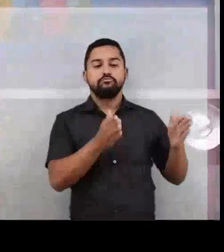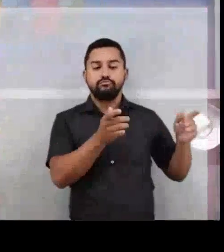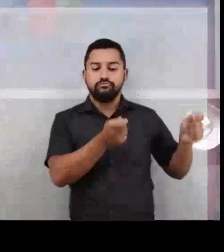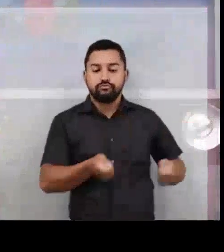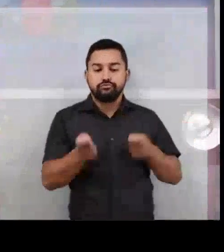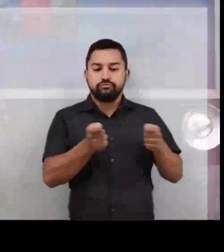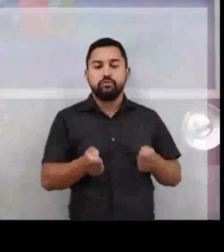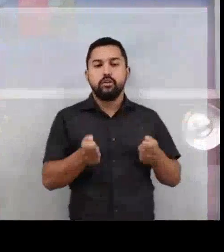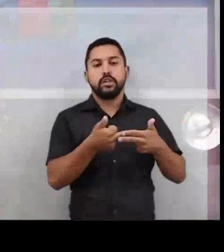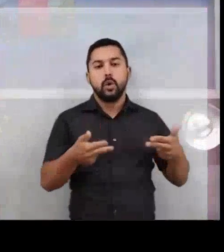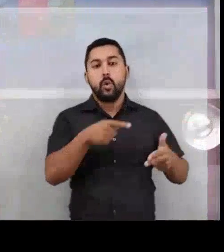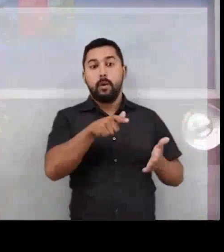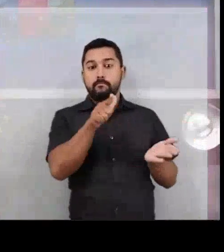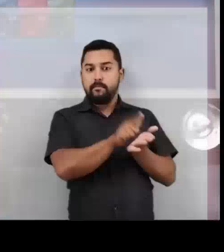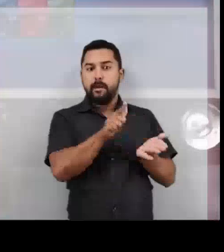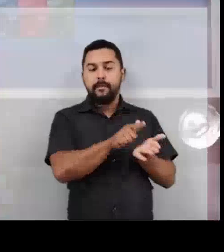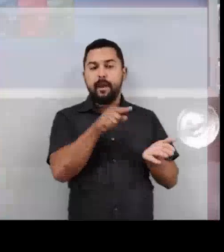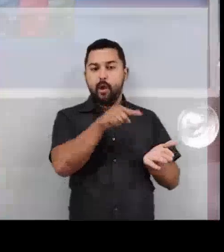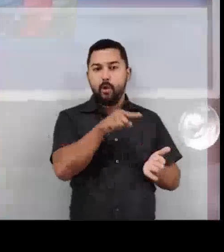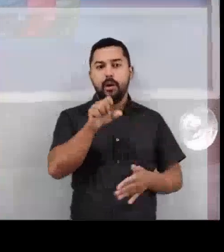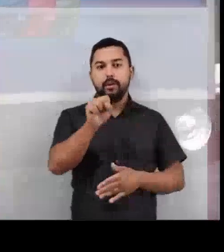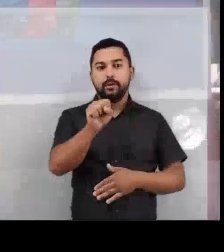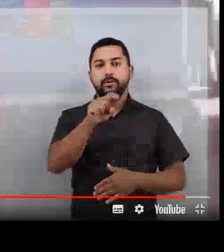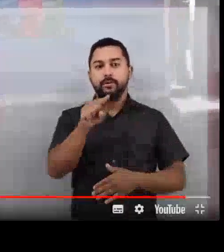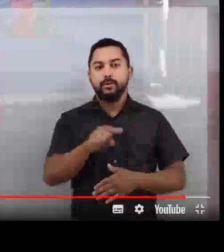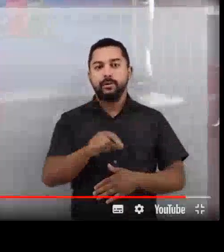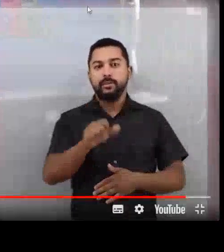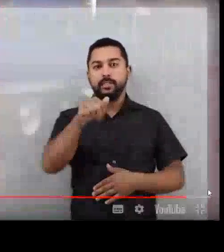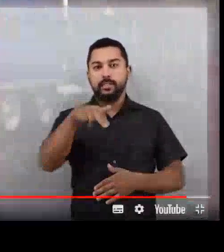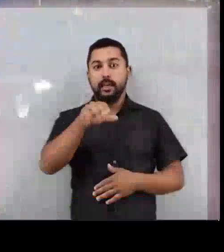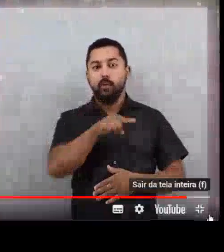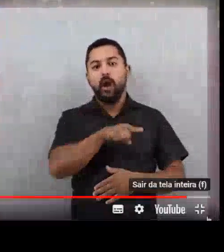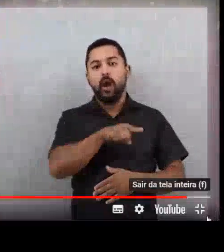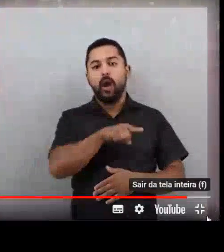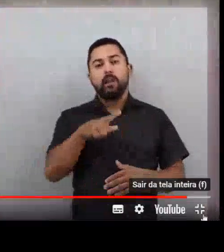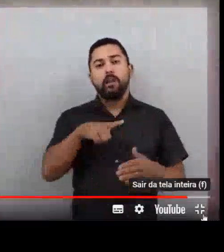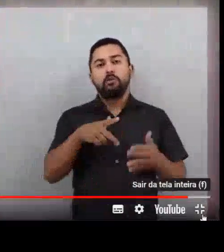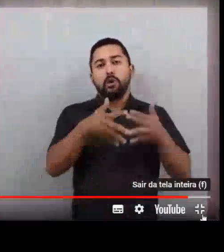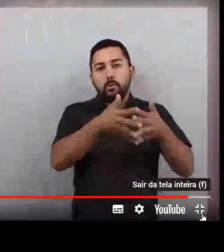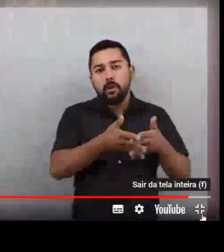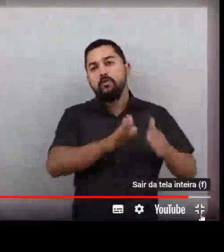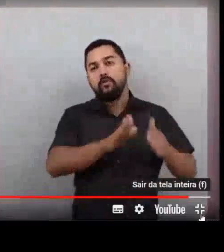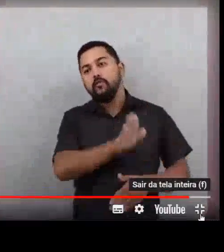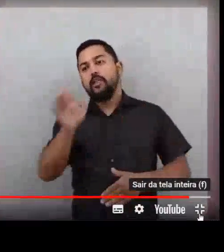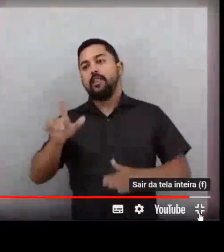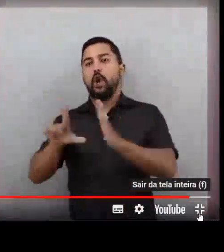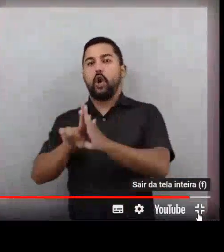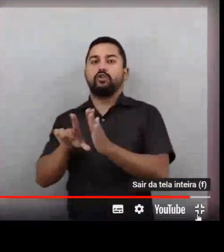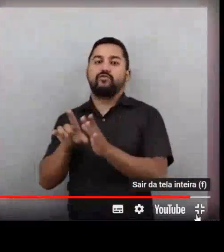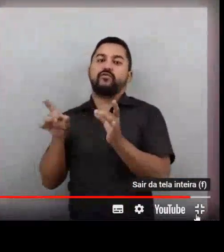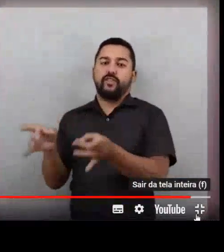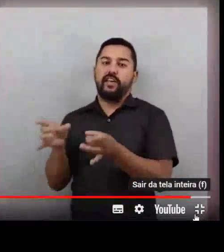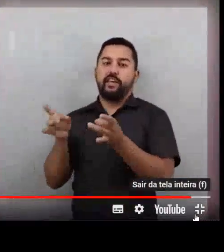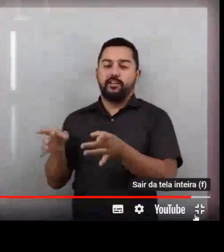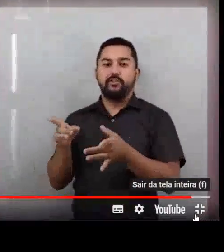Finalizando o processo de produção, o seu papel Suzano Report é transportado até chegar ao ponto de venda